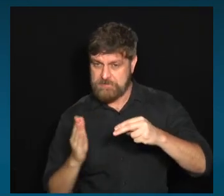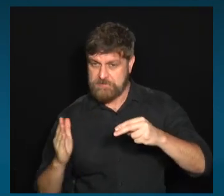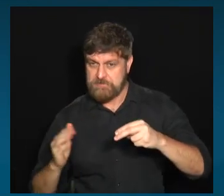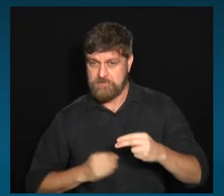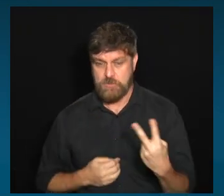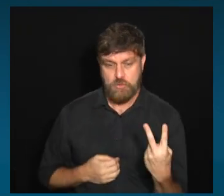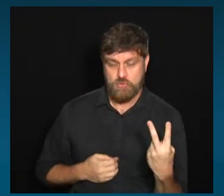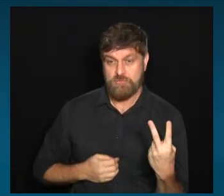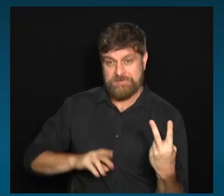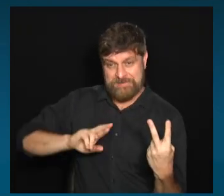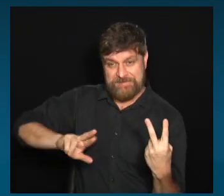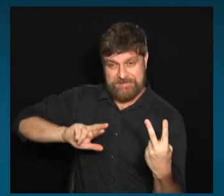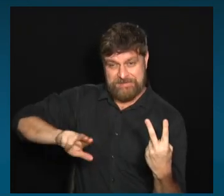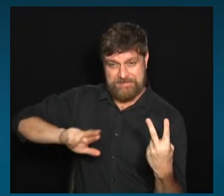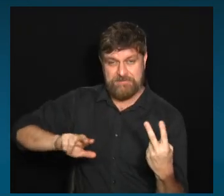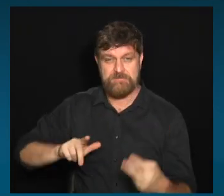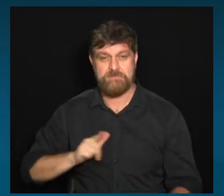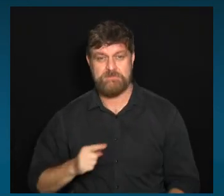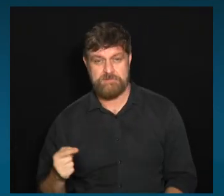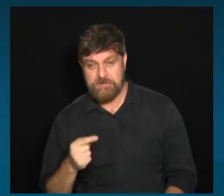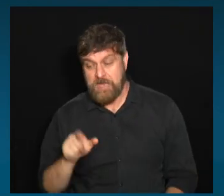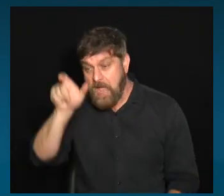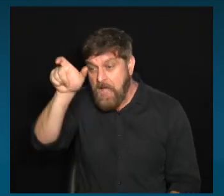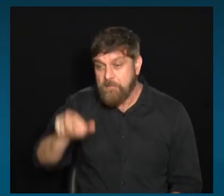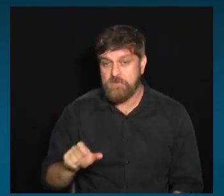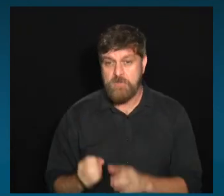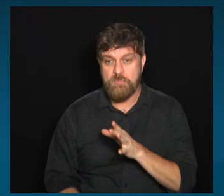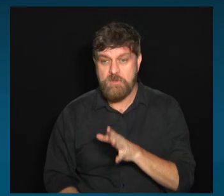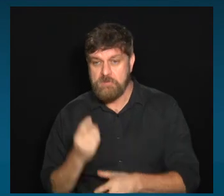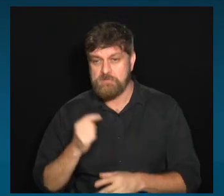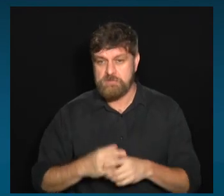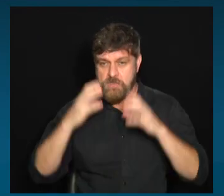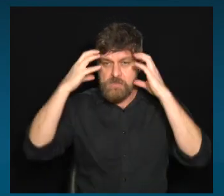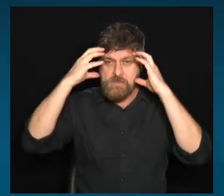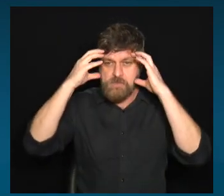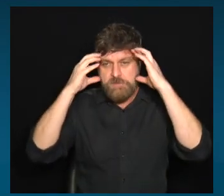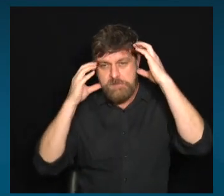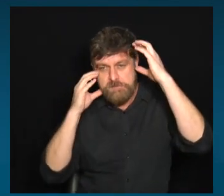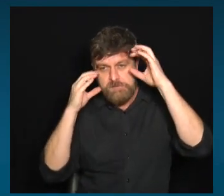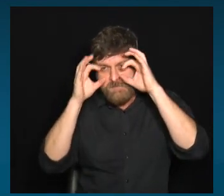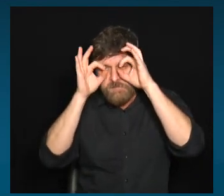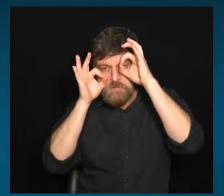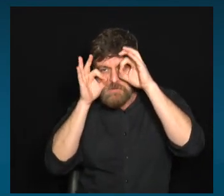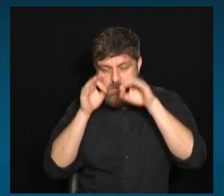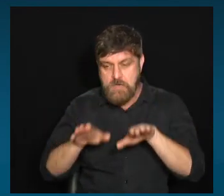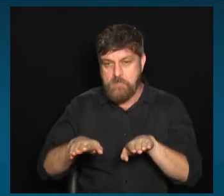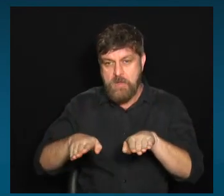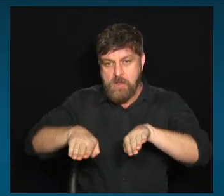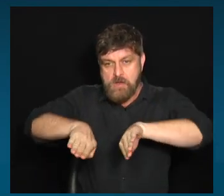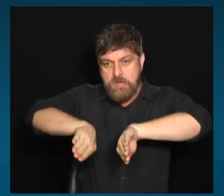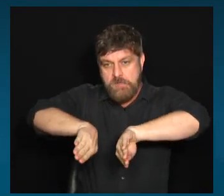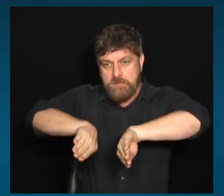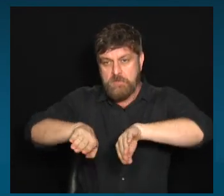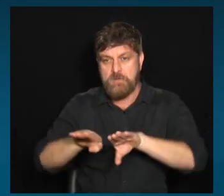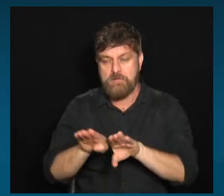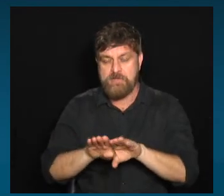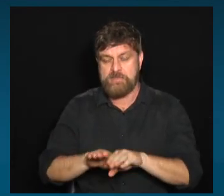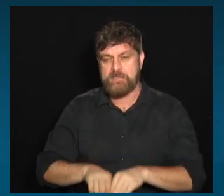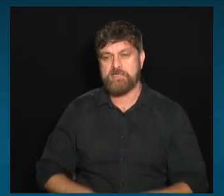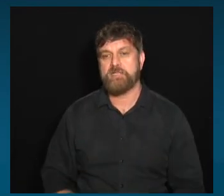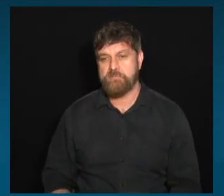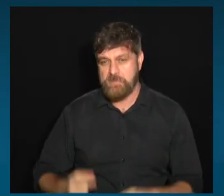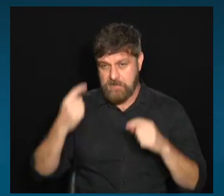de 2. Em função disso, a pessoa pode ter crânio disfórmico, pés tortos congênitos ou outras